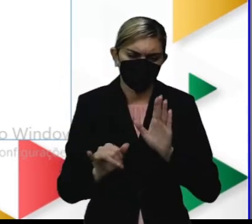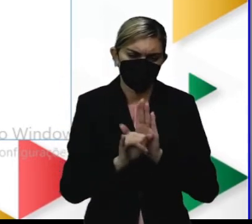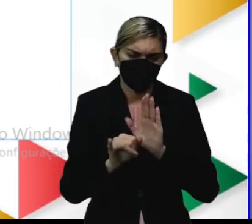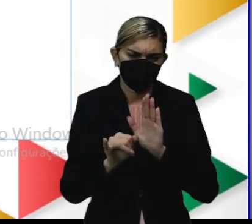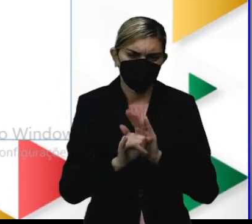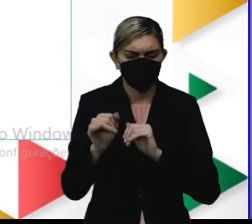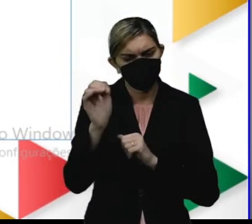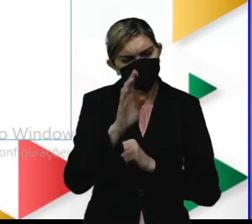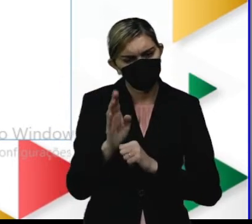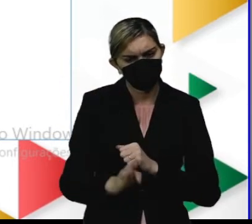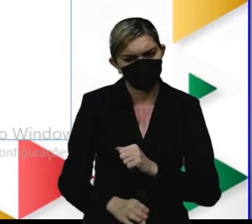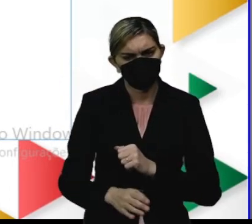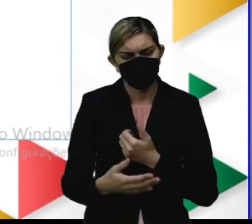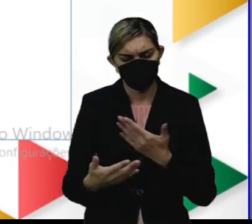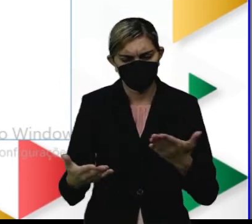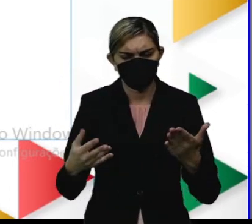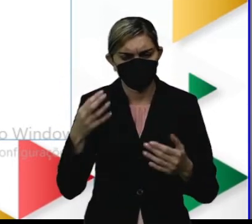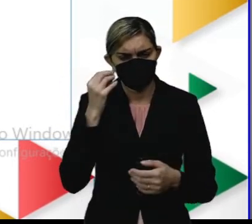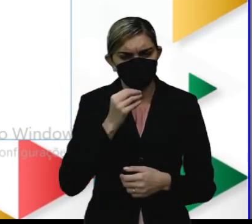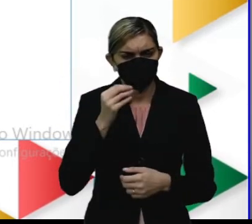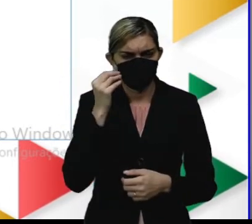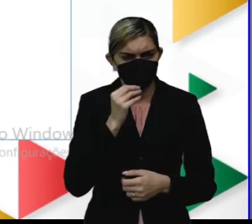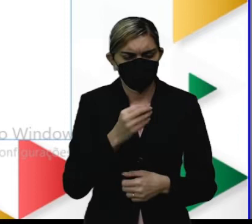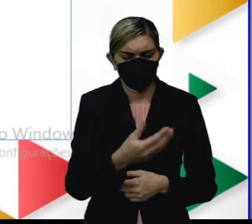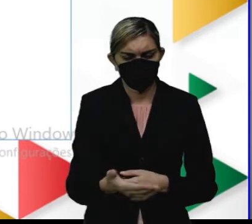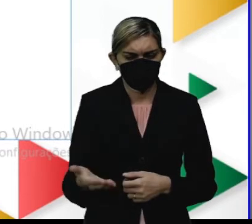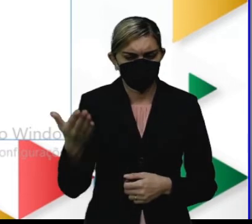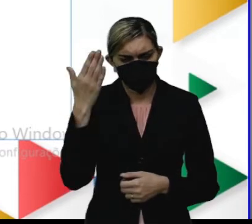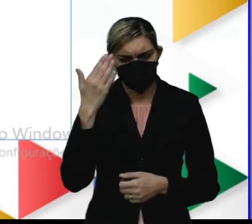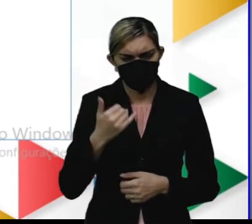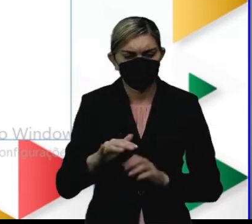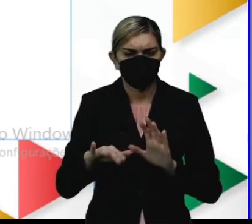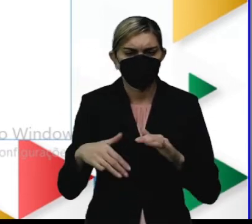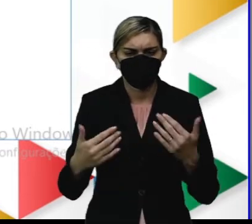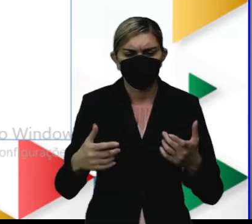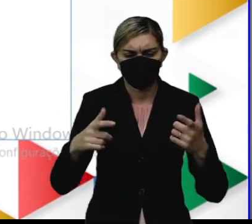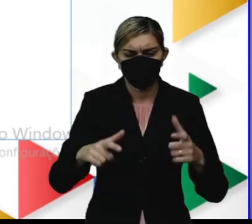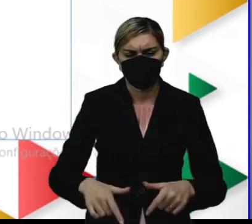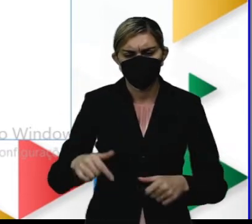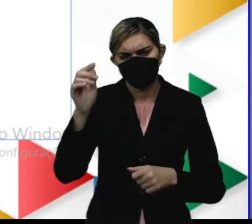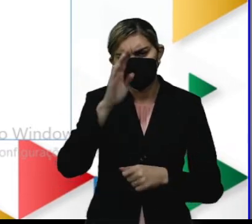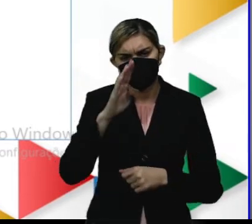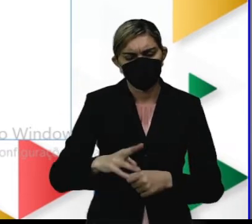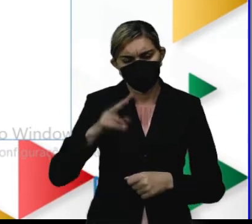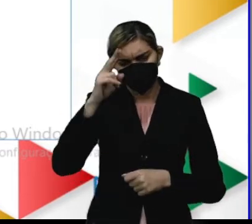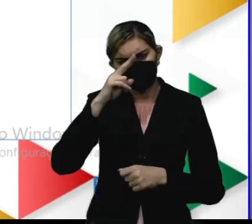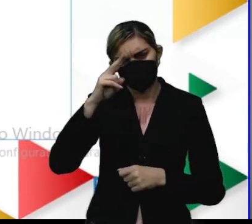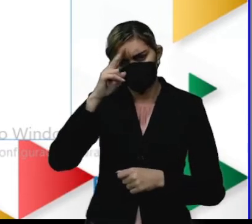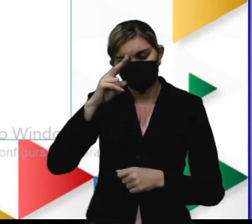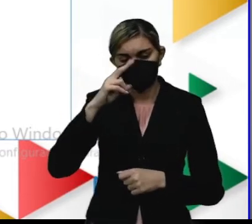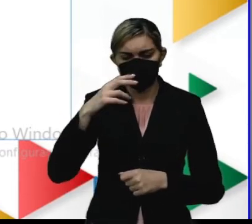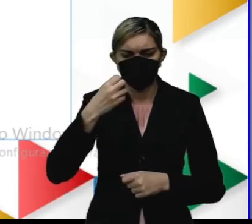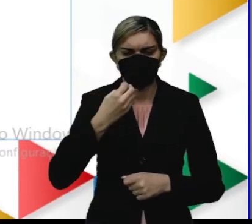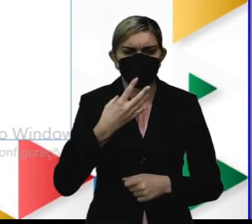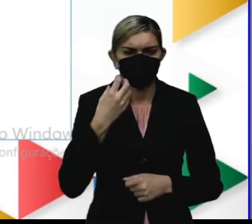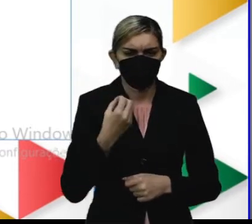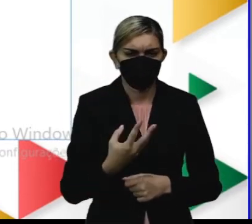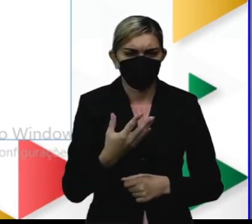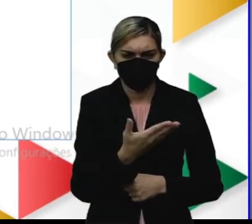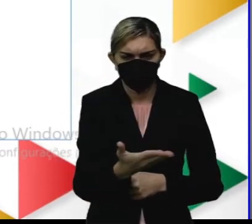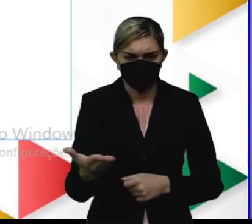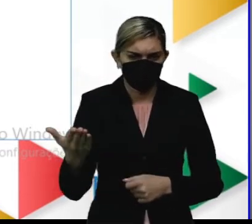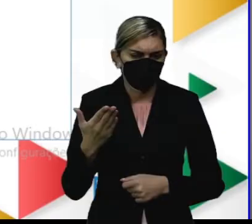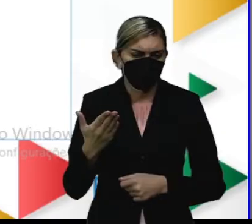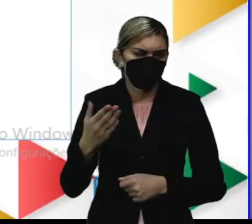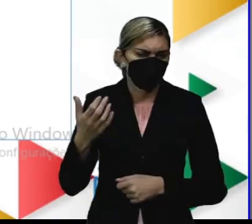identidade brasileira, de uma tentativa de saber qual era o lugar do Brasil na nossa história. Bom, vocês